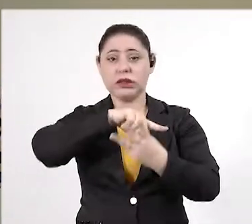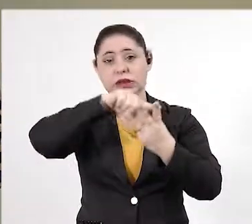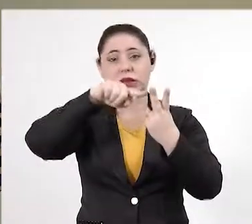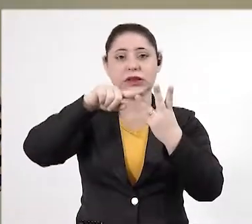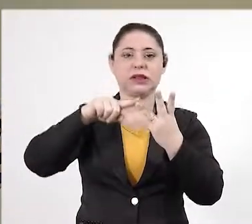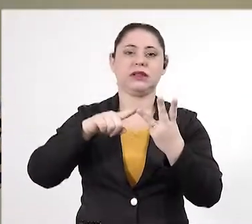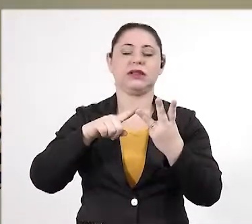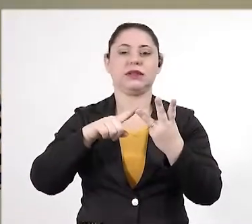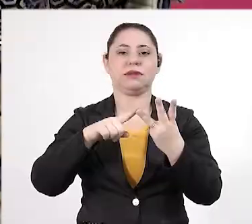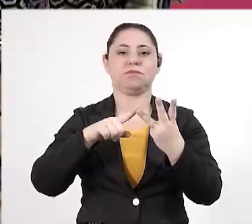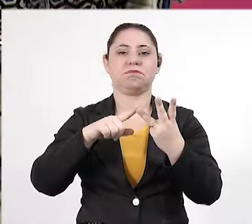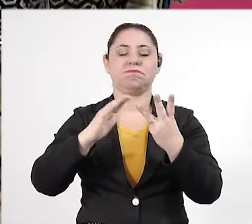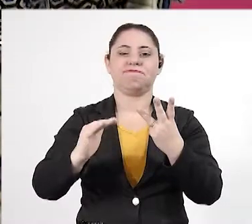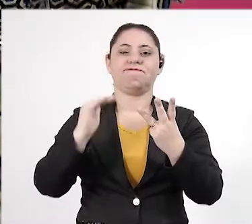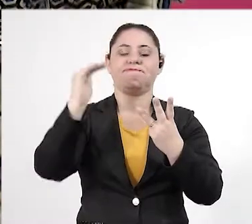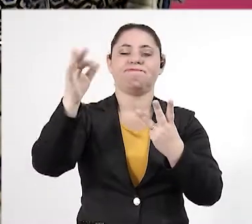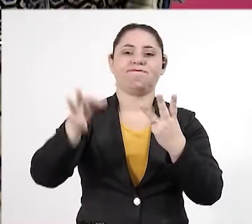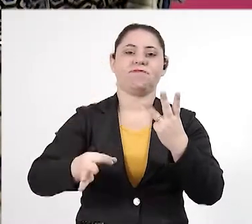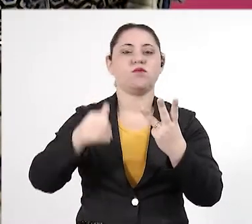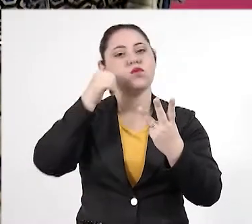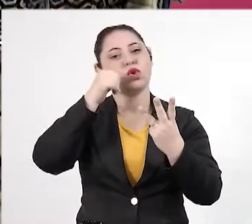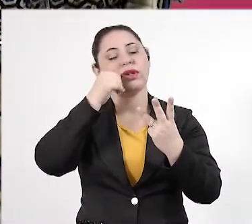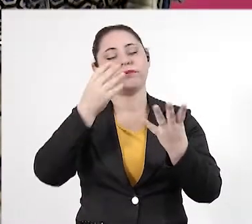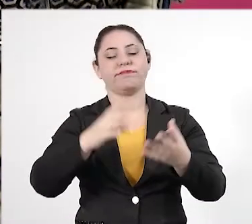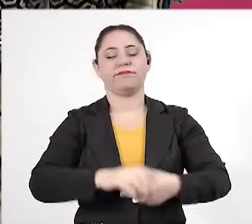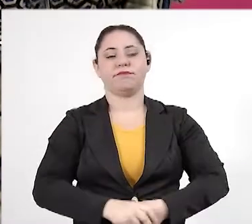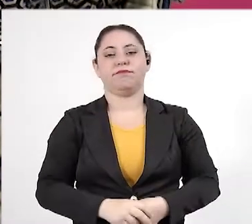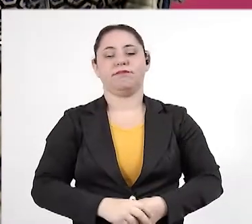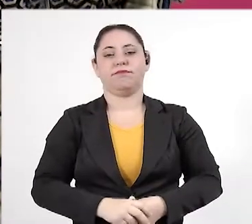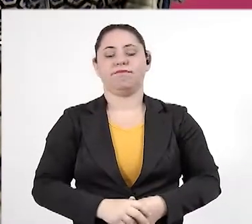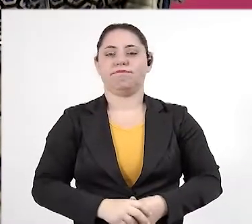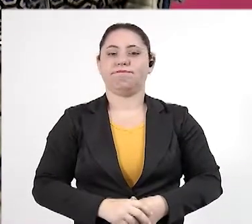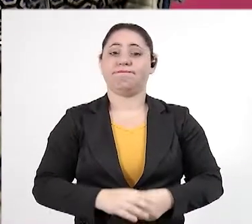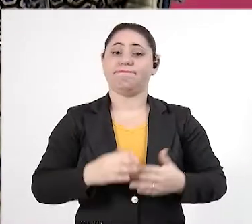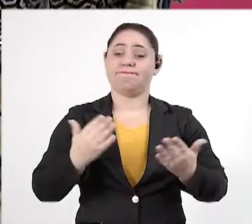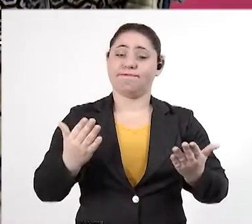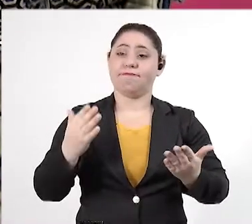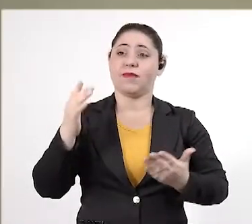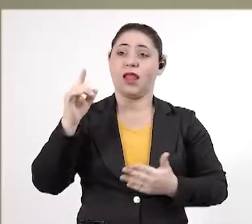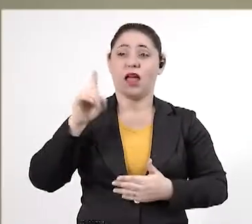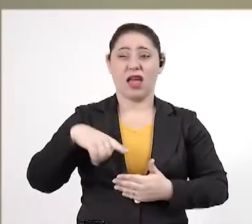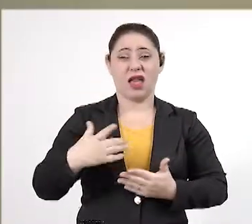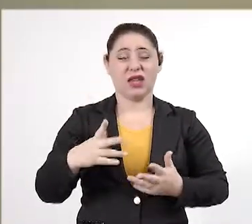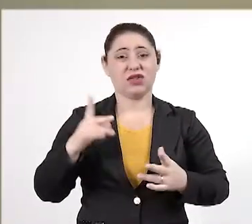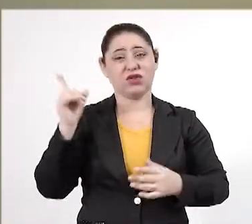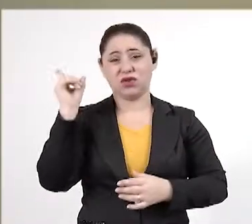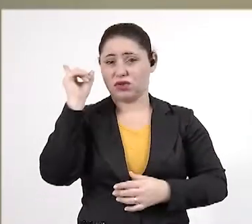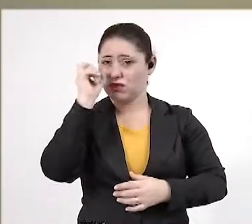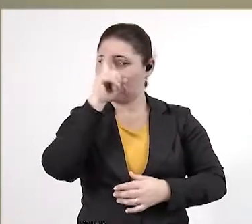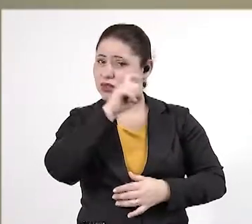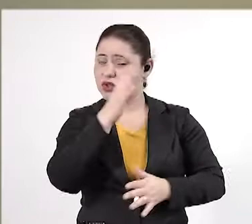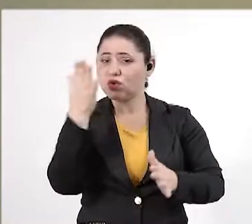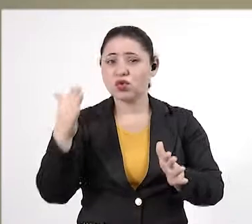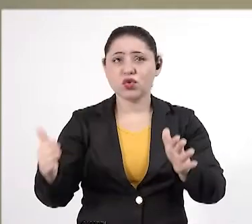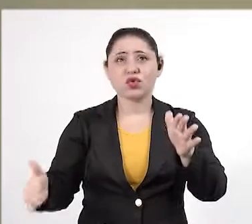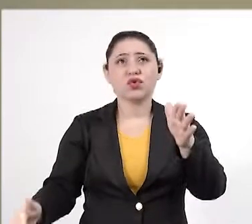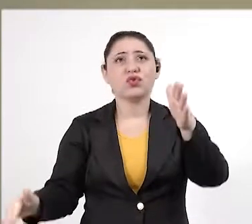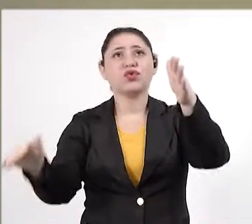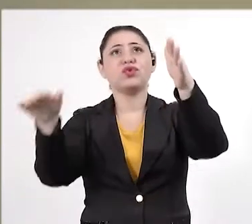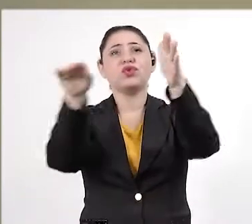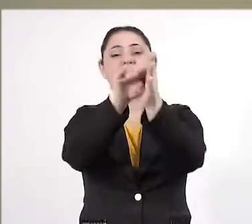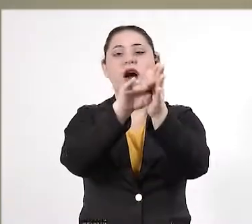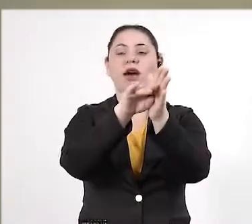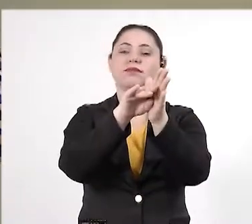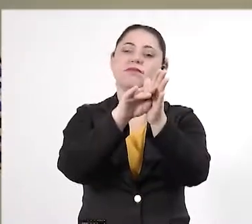temos 3 desembargadoras, né? Então, é muito difícil chegar